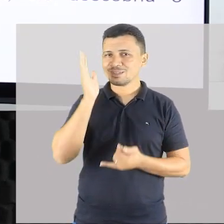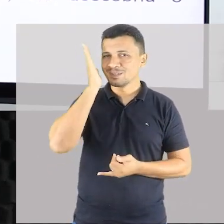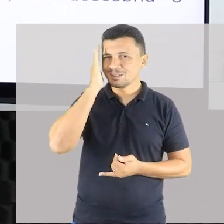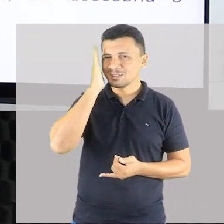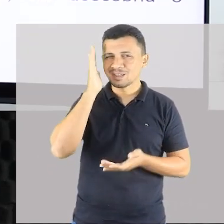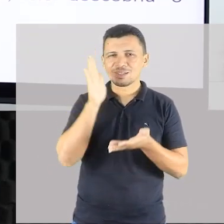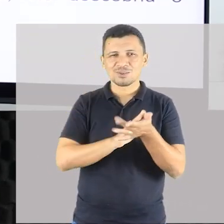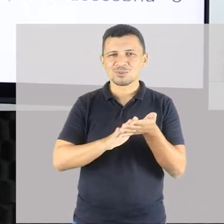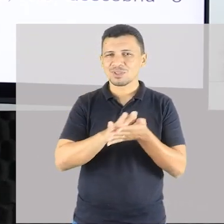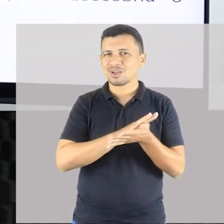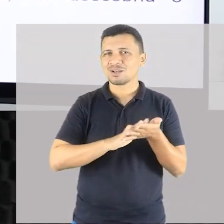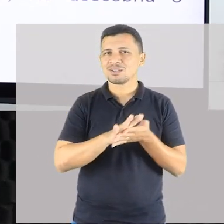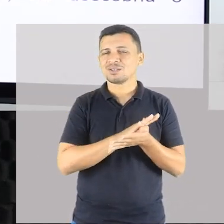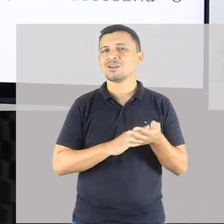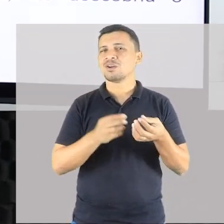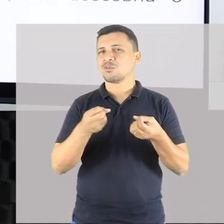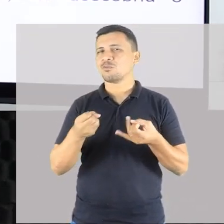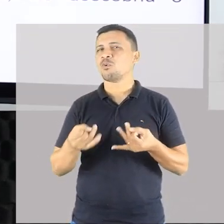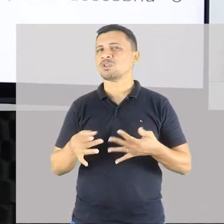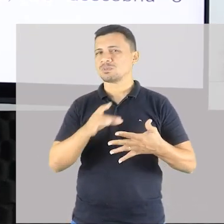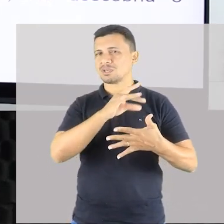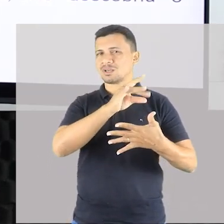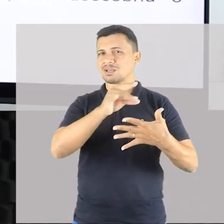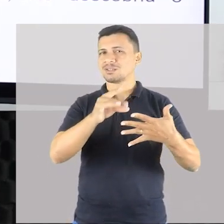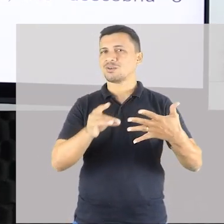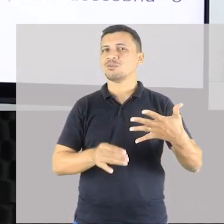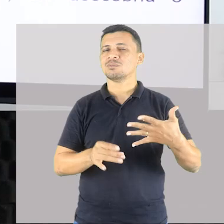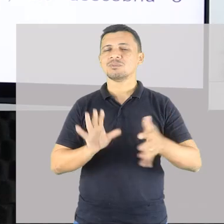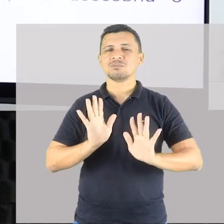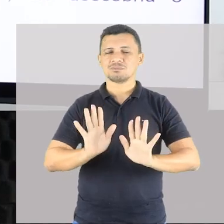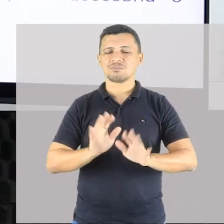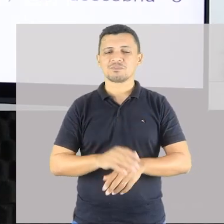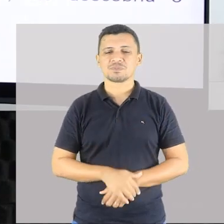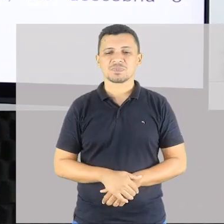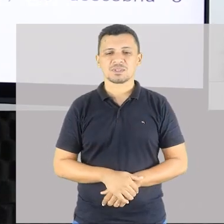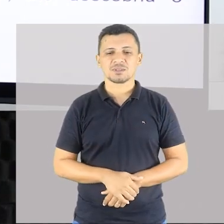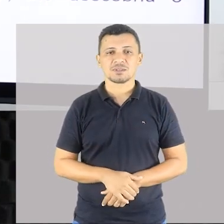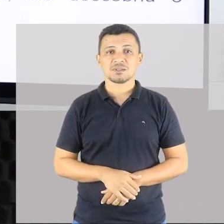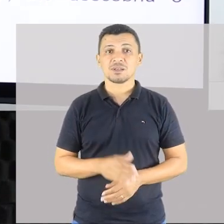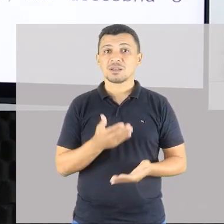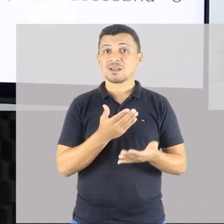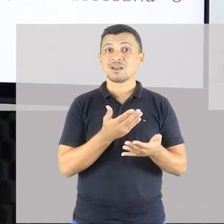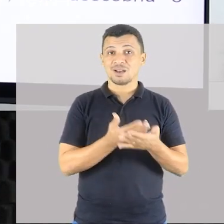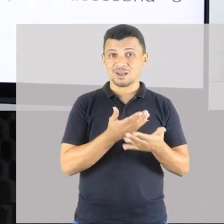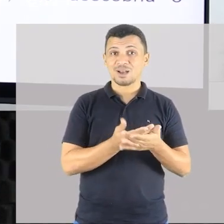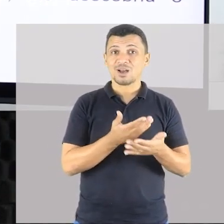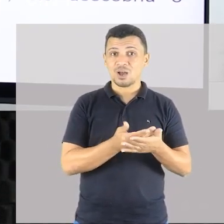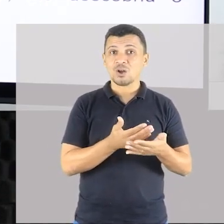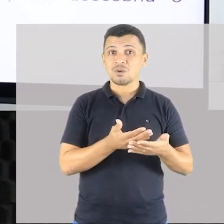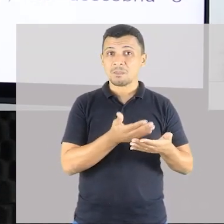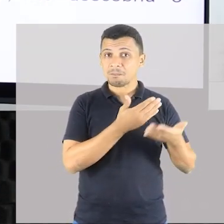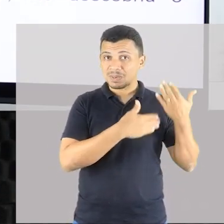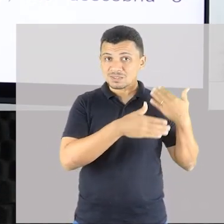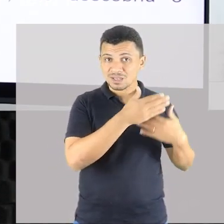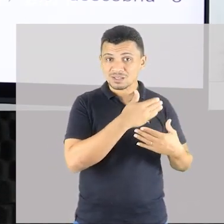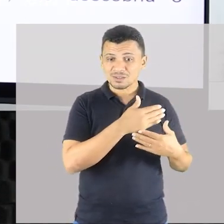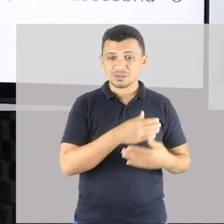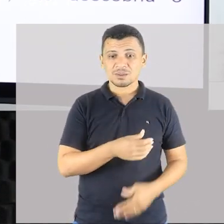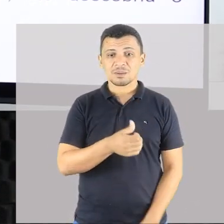né? Vou já explicar cada parte dessa. Aí a aula passada, a aula que vocês já viram, ó,